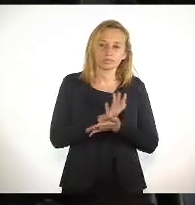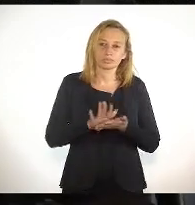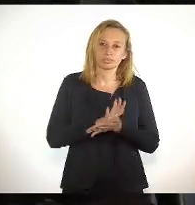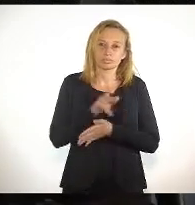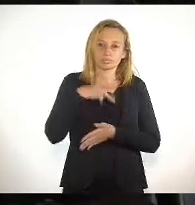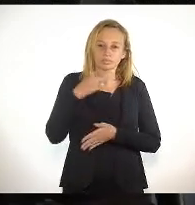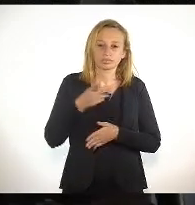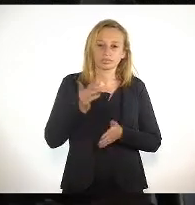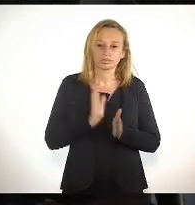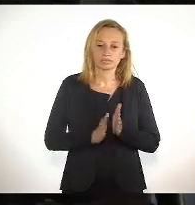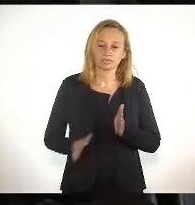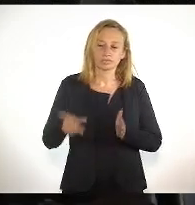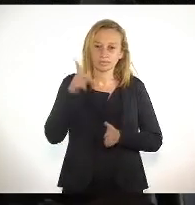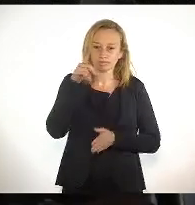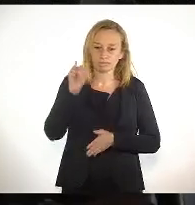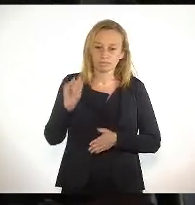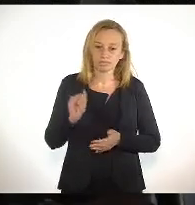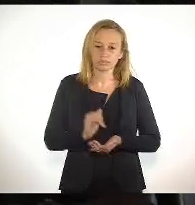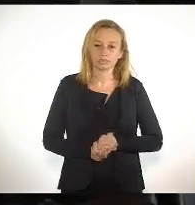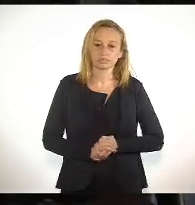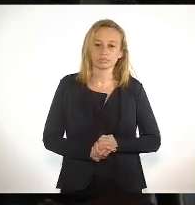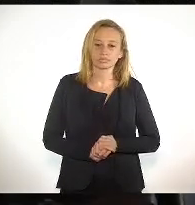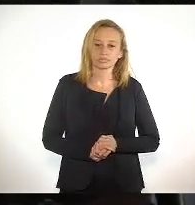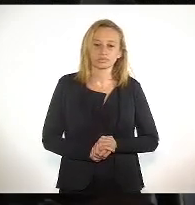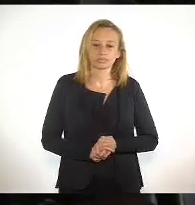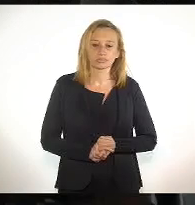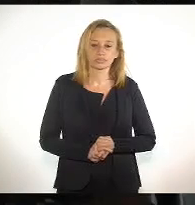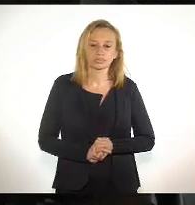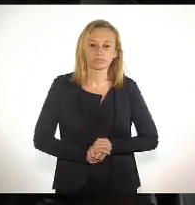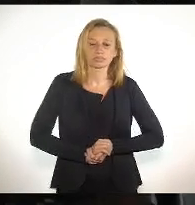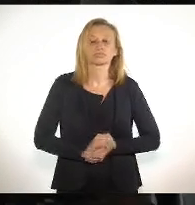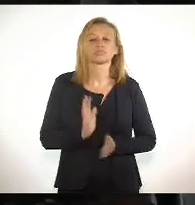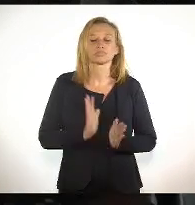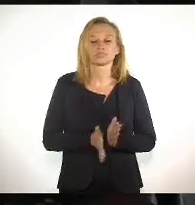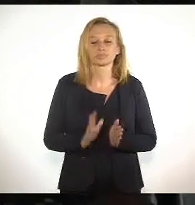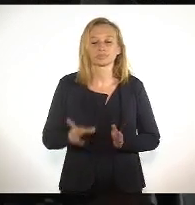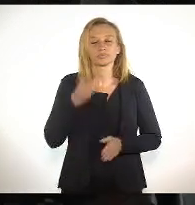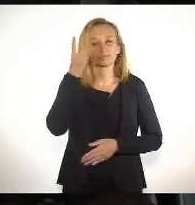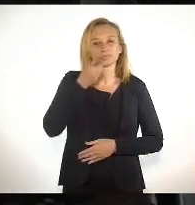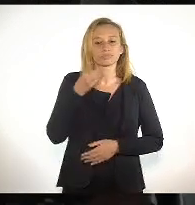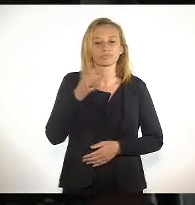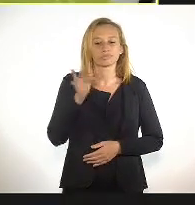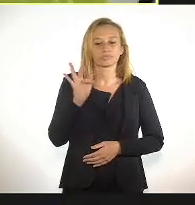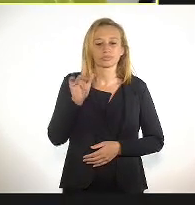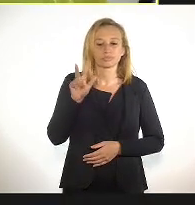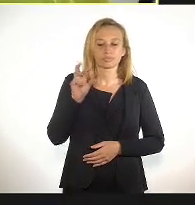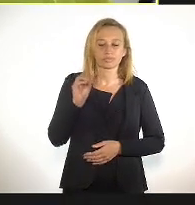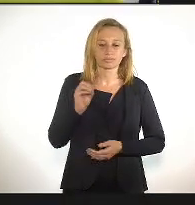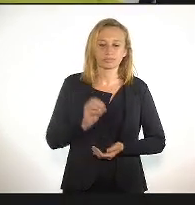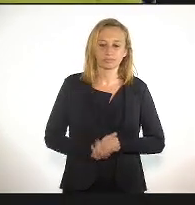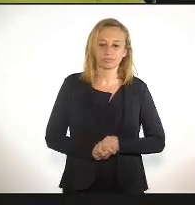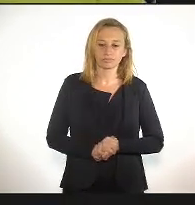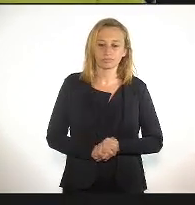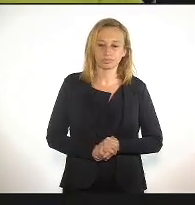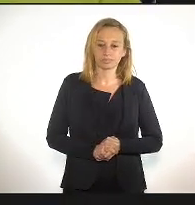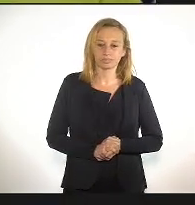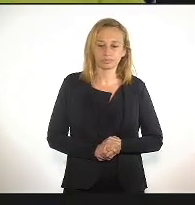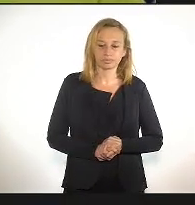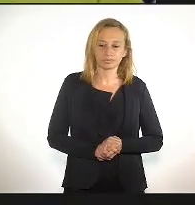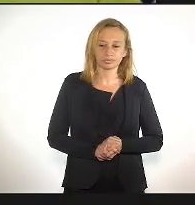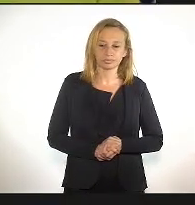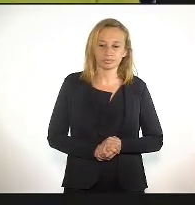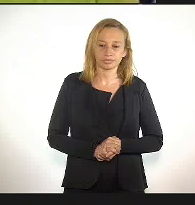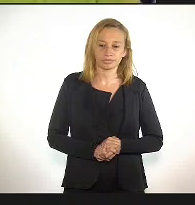a tratar na ordem do dia. A presidência, antes de iniciar os trabalhos, concede pela ordem ao deputado Flávio Serafim. Expediente final,